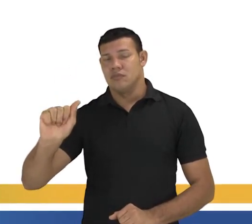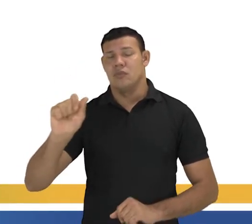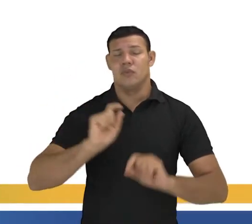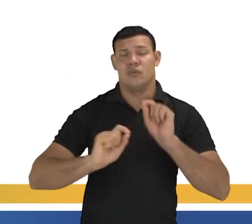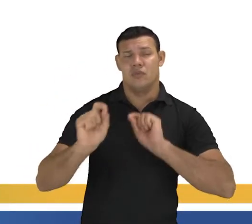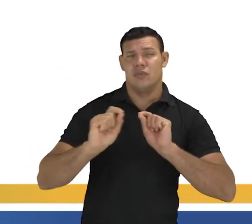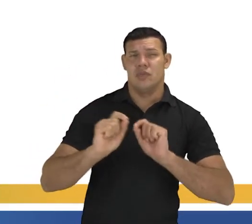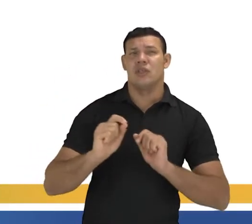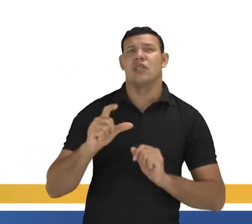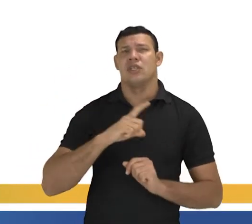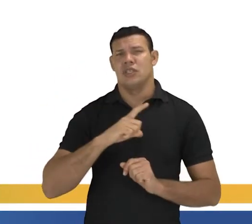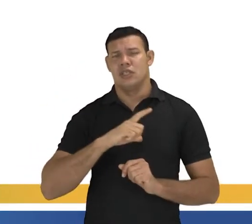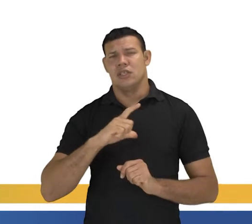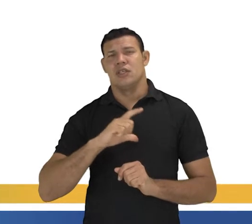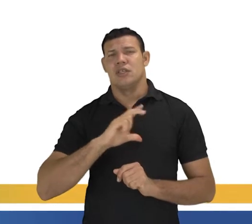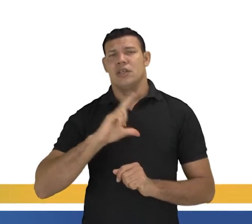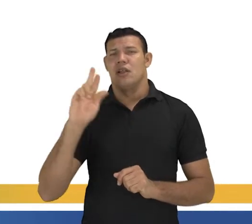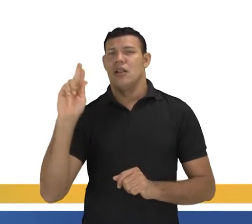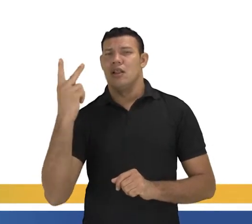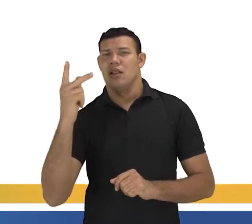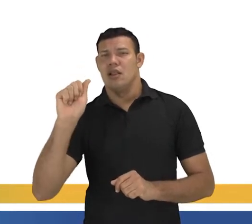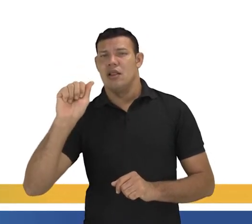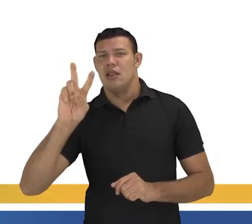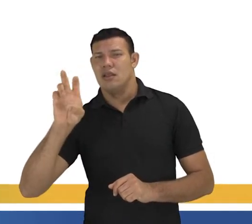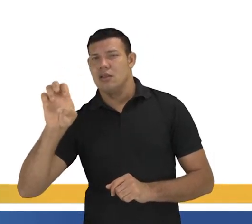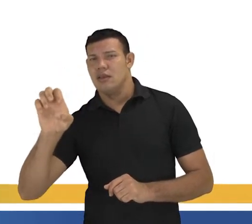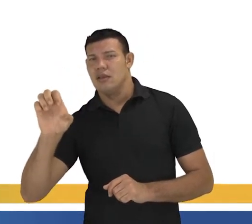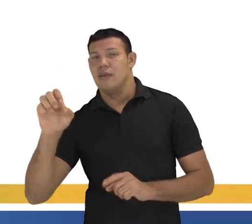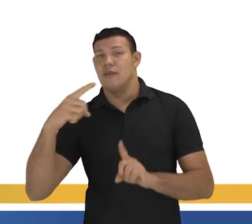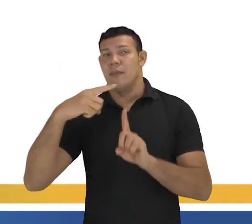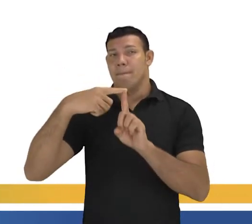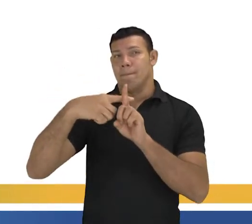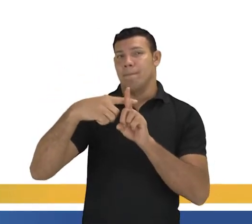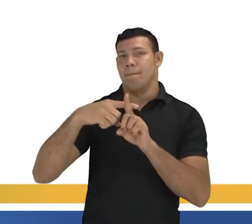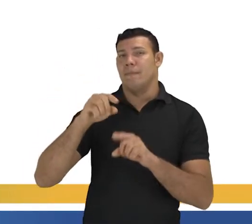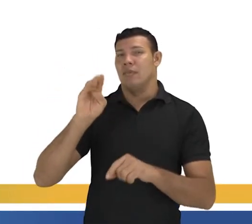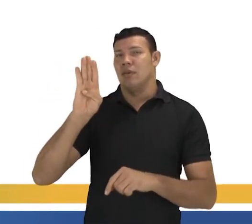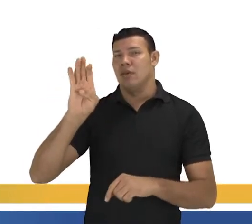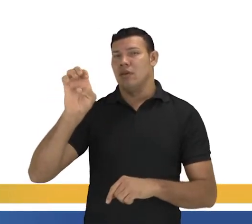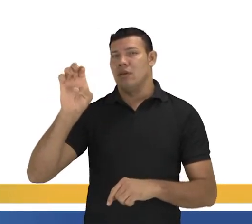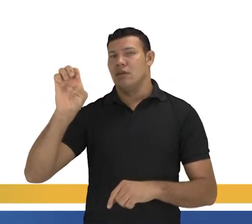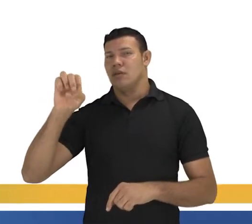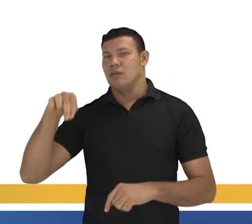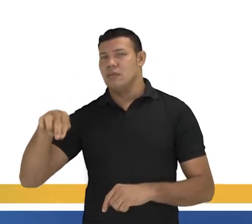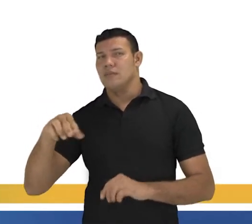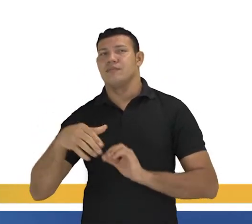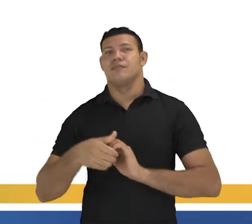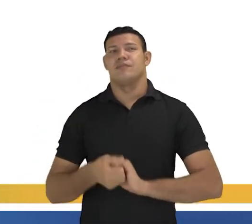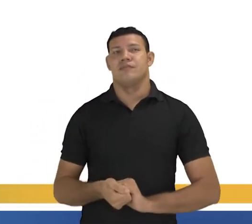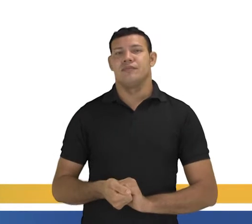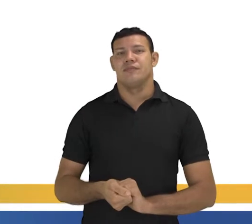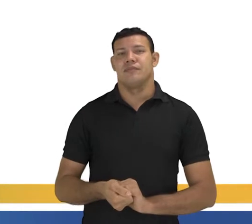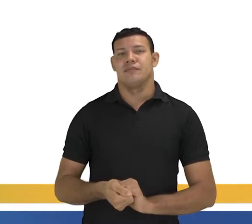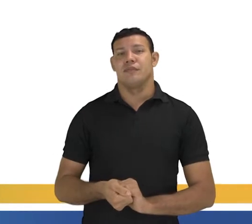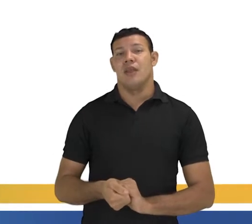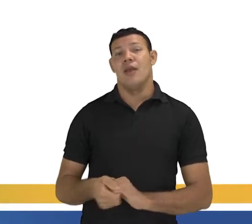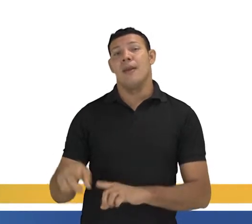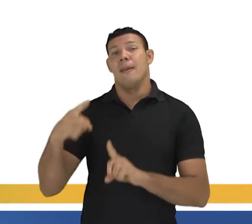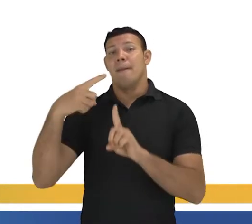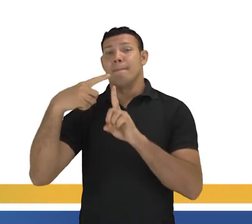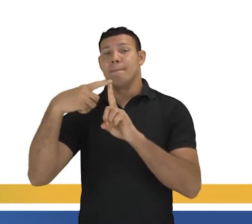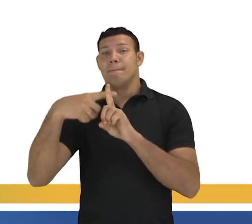O verbo to be, no passado particípio, que é o que nós temos ali, nós chamamos de been. Been. Um pouquinho mais